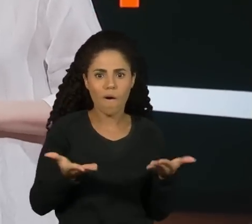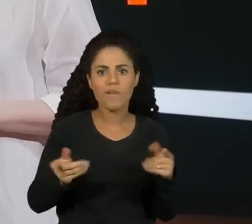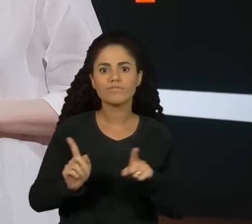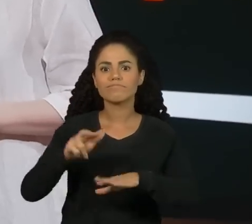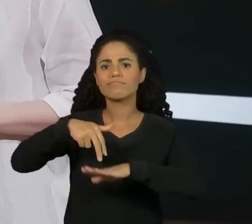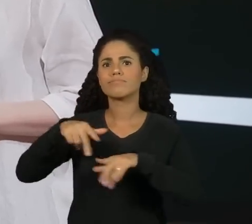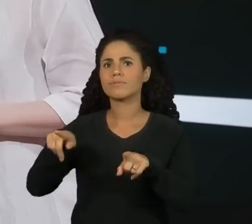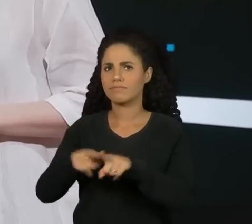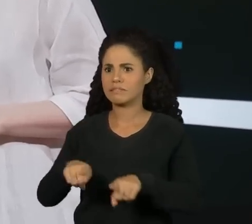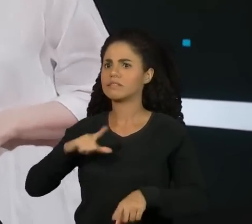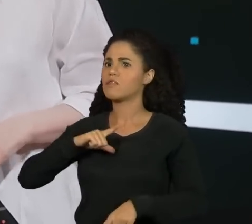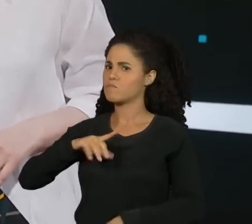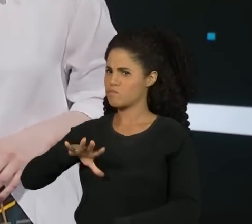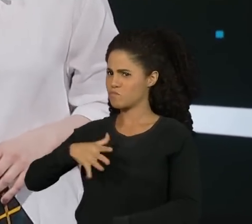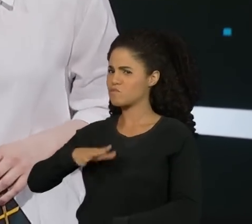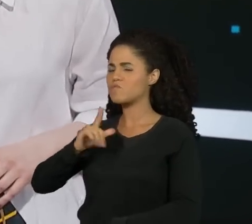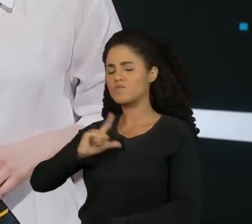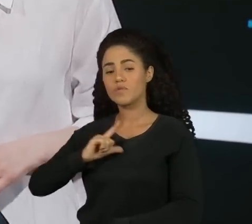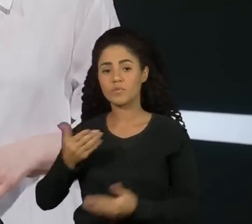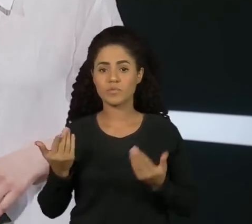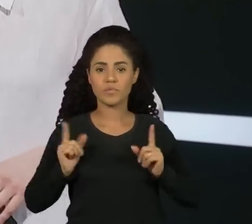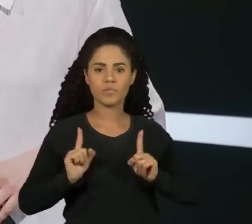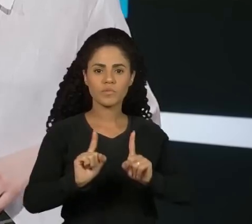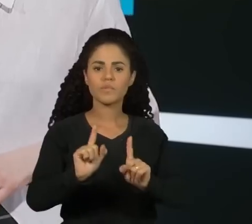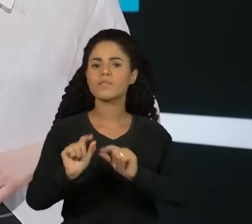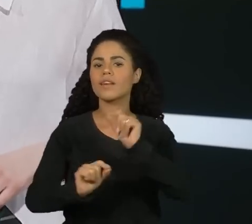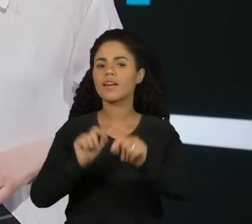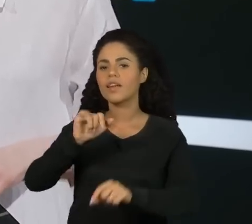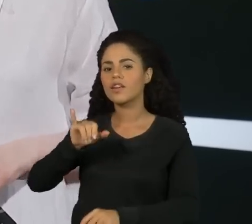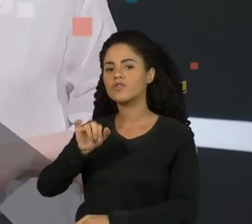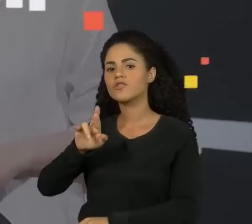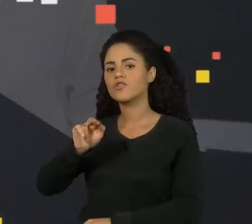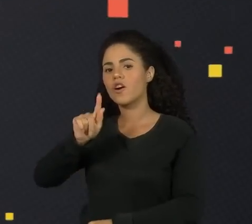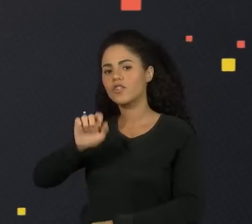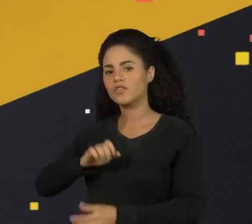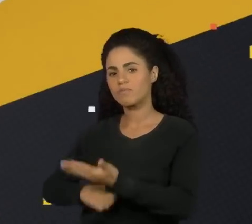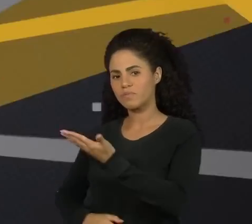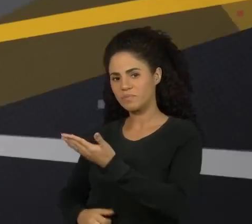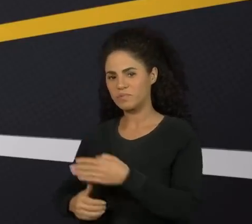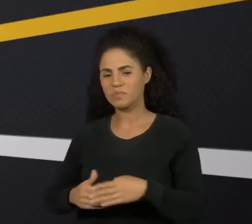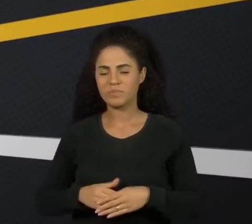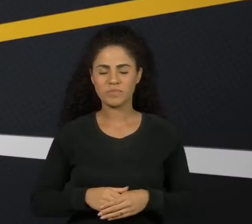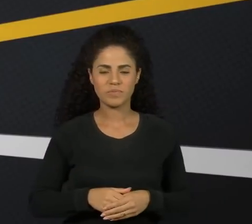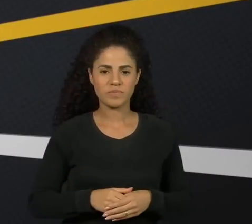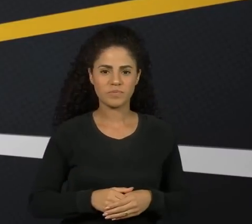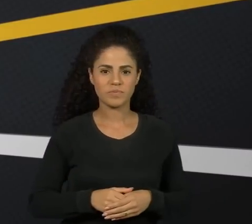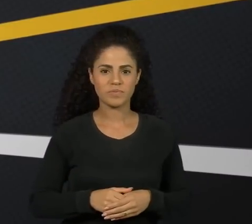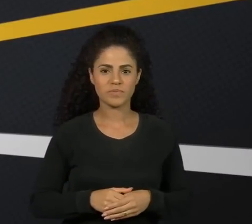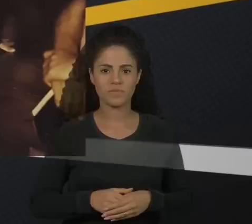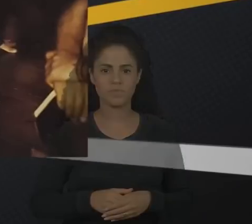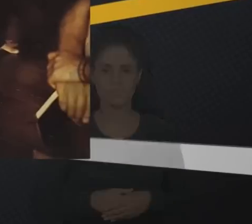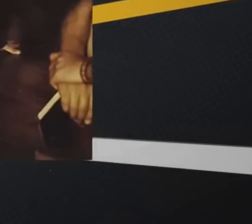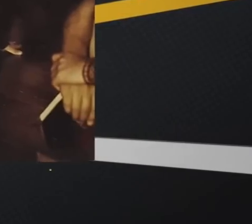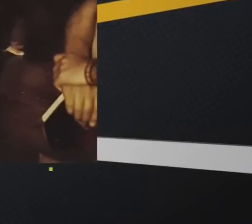palcos. E ousados. O Persona de hoje recebe Jorge Farjala.